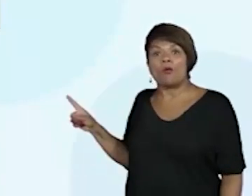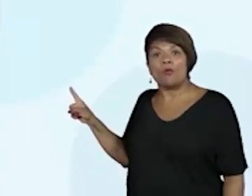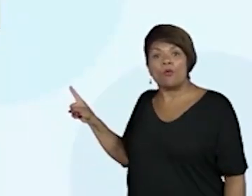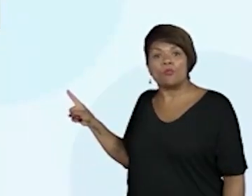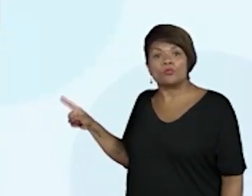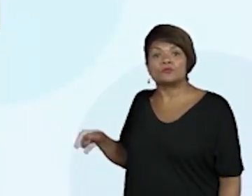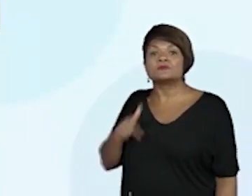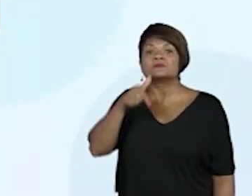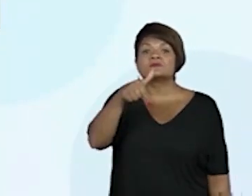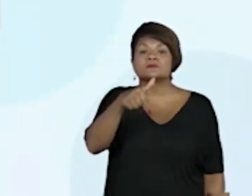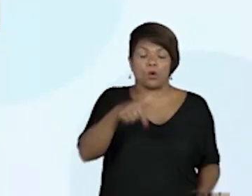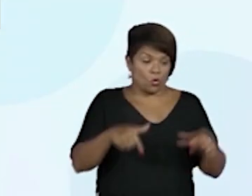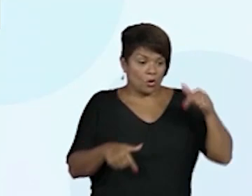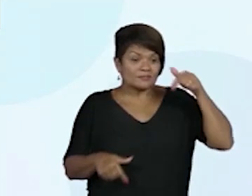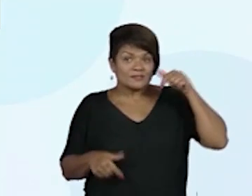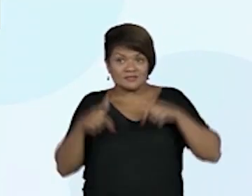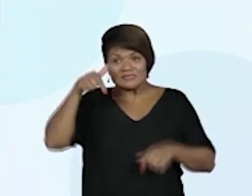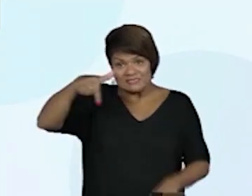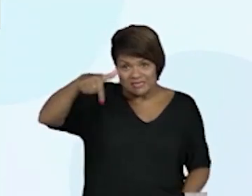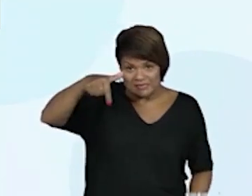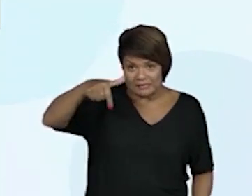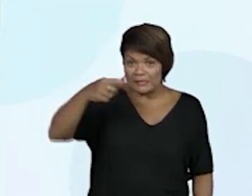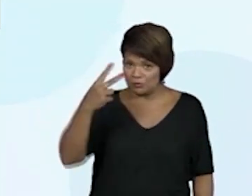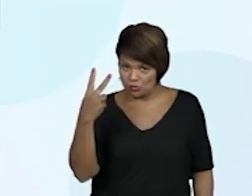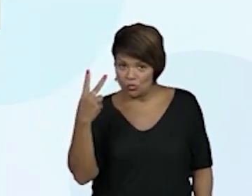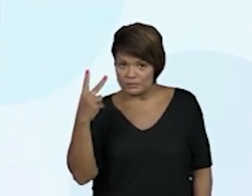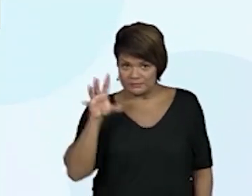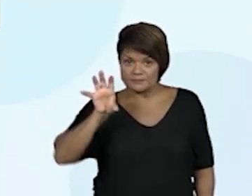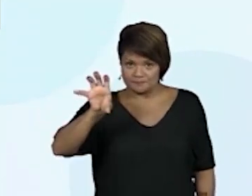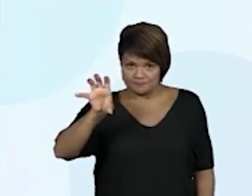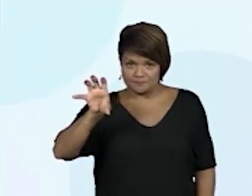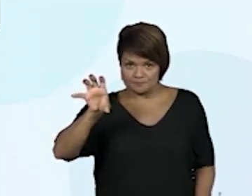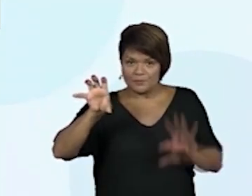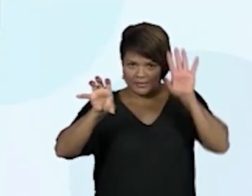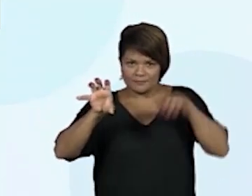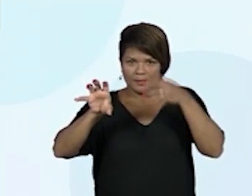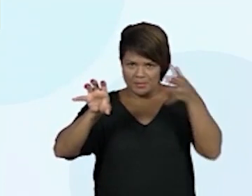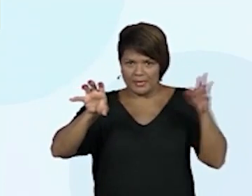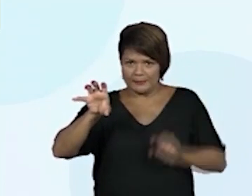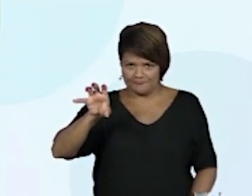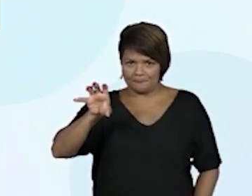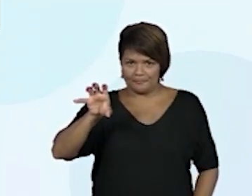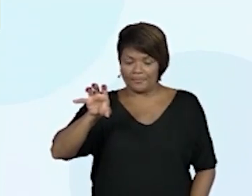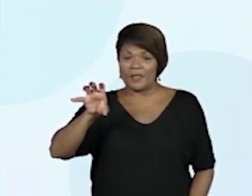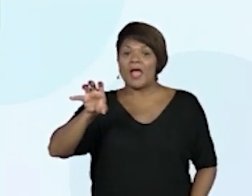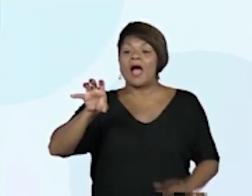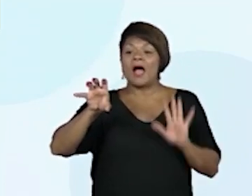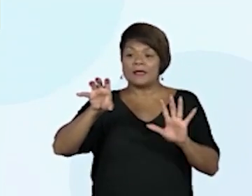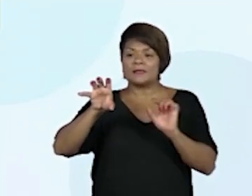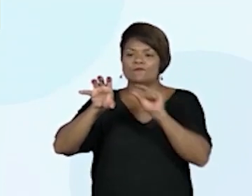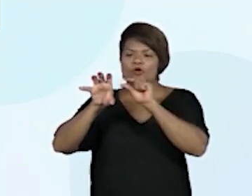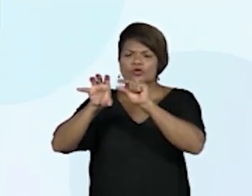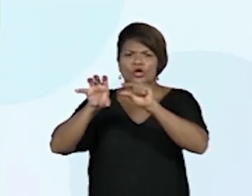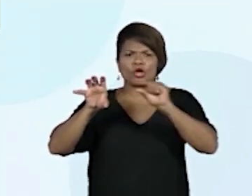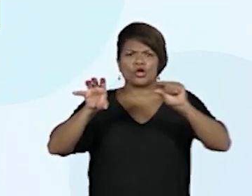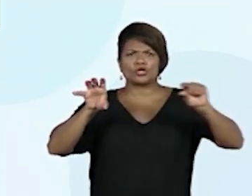72. Ó, 72 está lá na nossa tabelinha e ele foi colocado aqui, olha